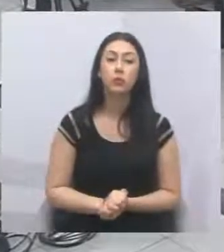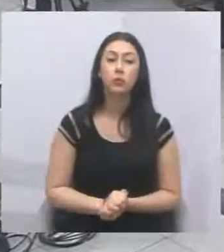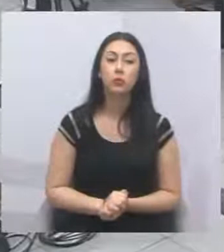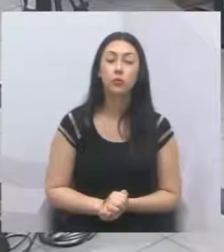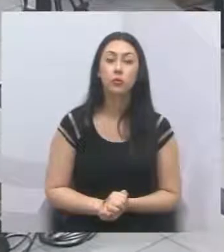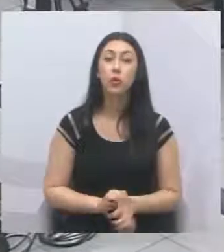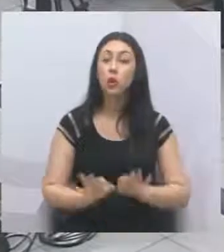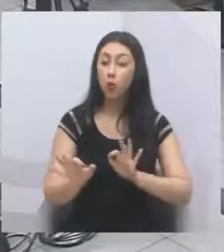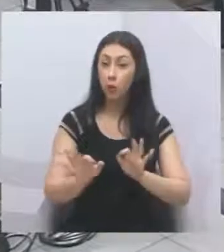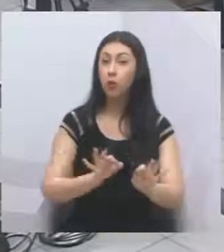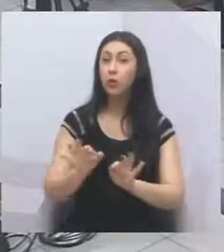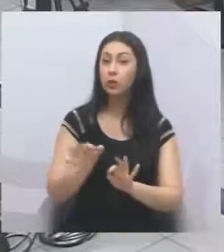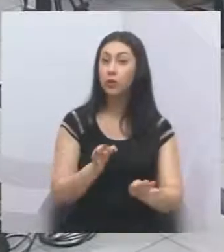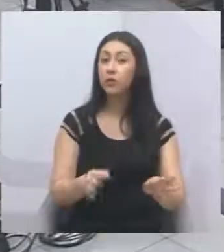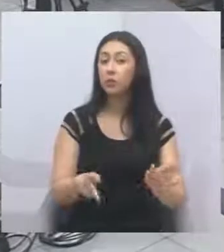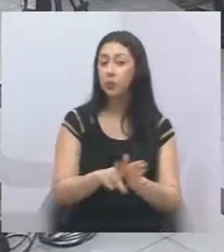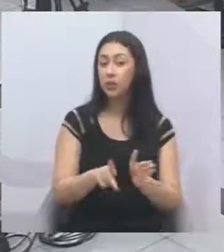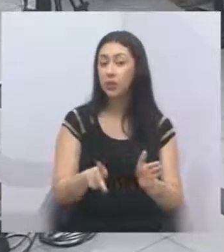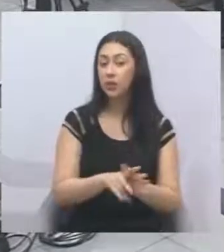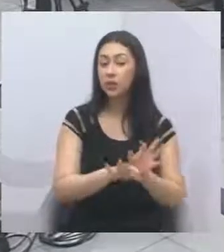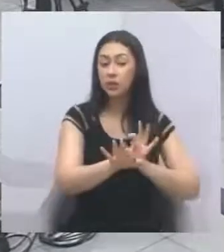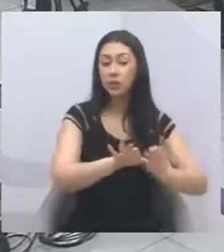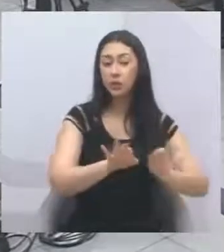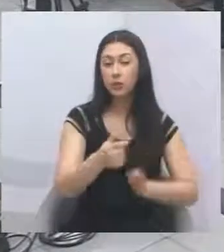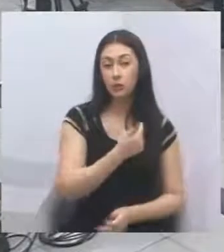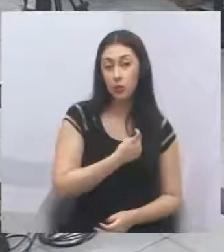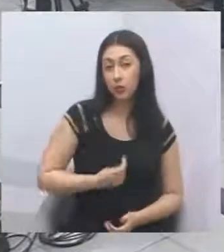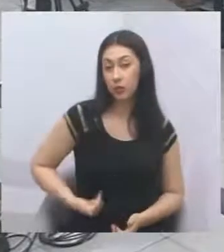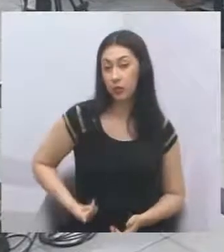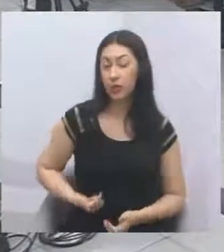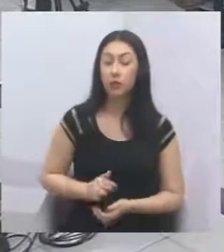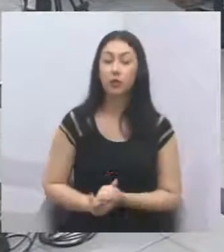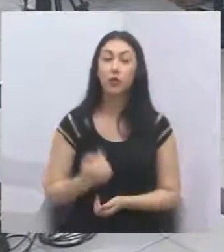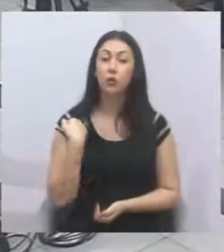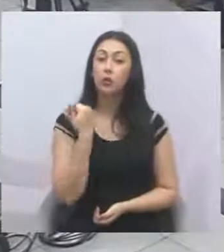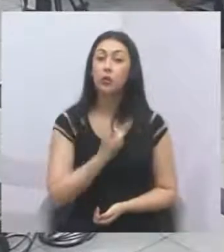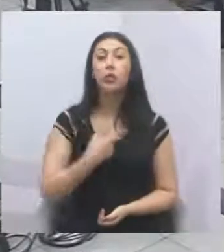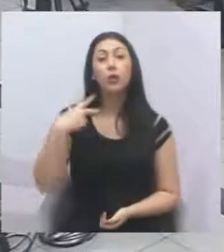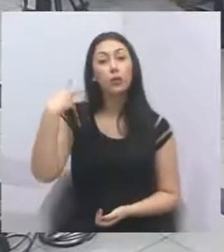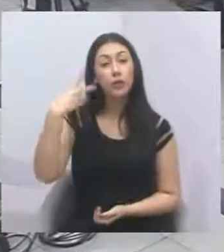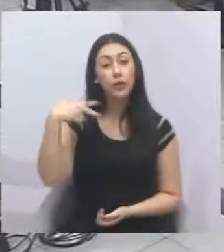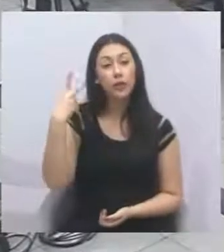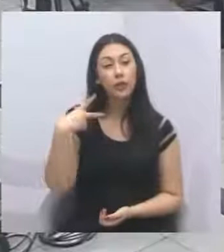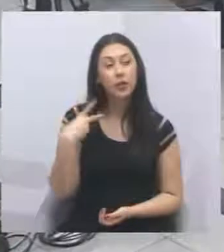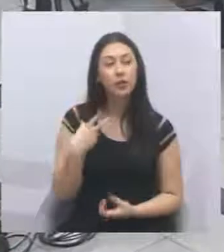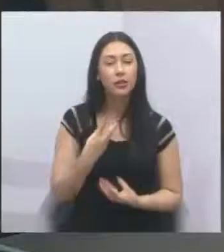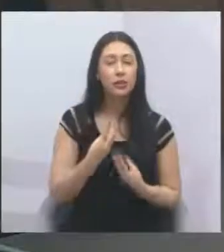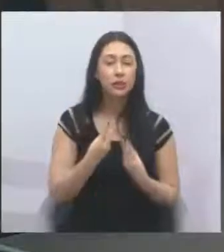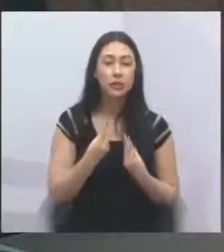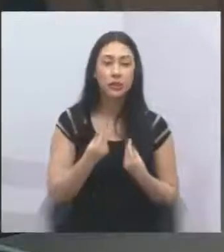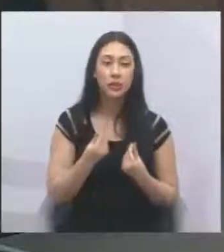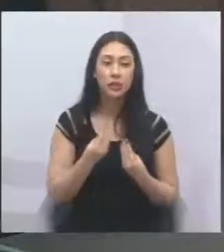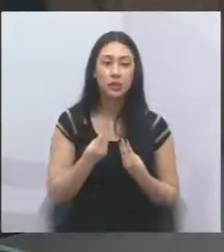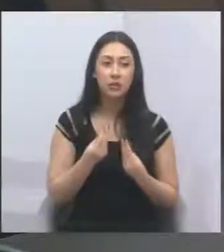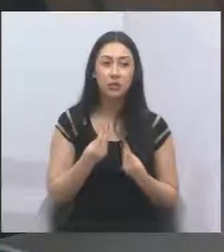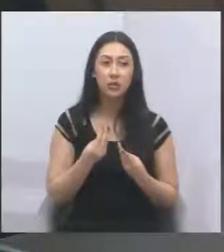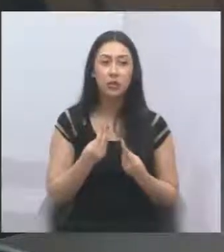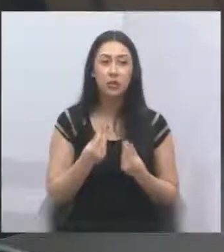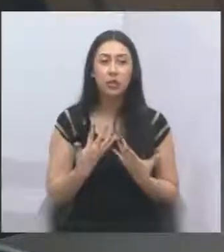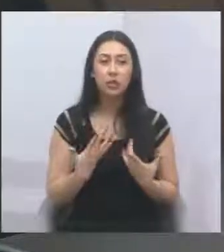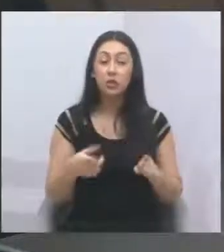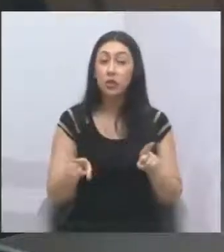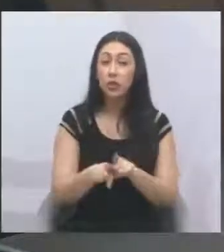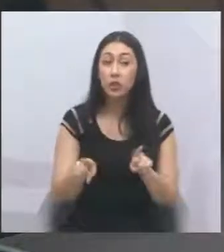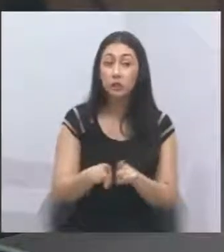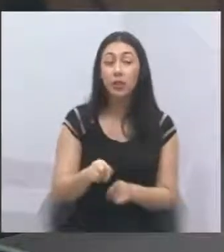que está no plano de governo do prefeito Isaías, e nós, vereadores, com tanta sensibilidade, a gente está